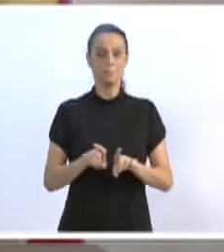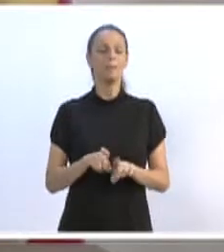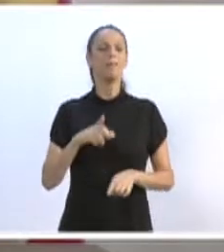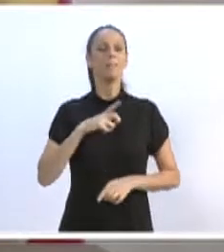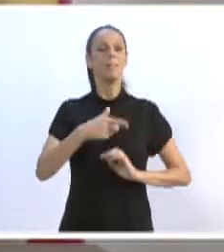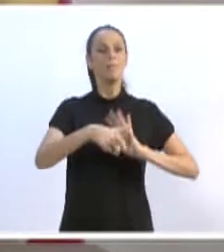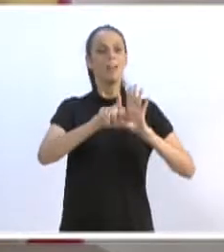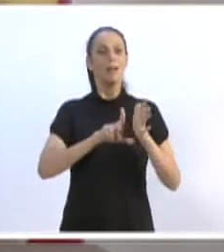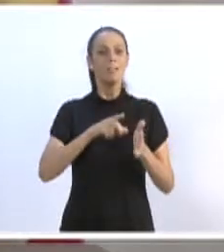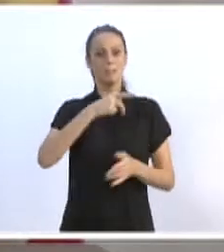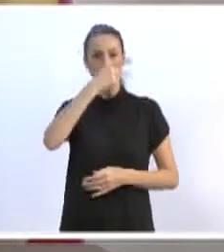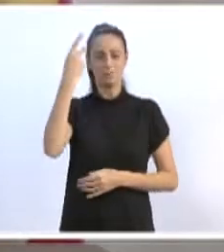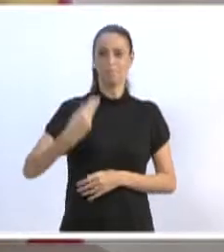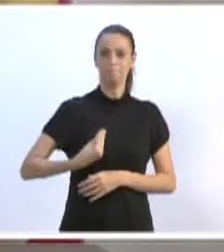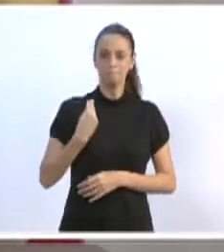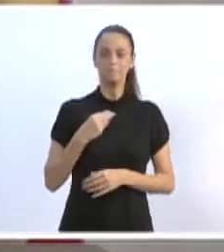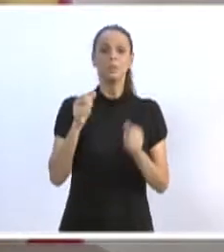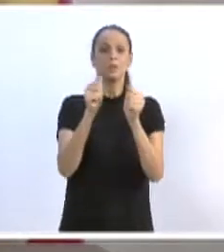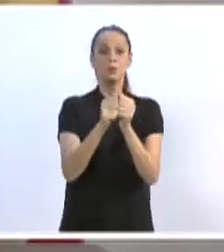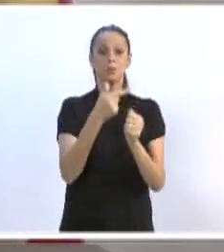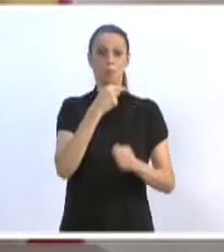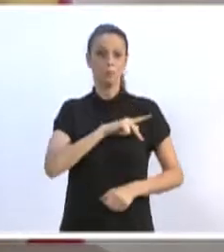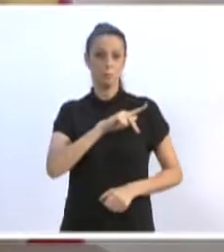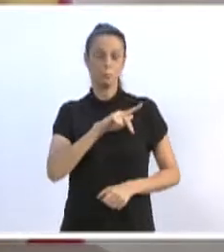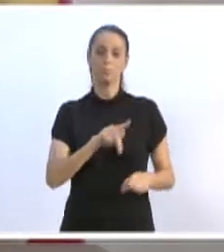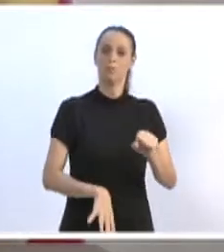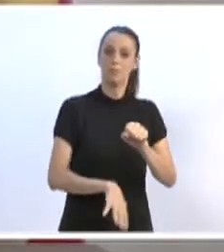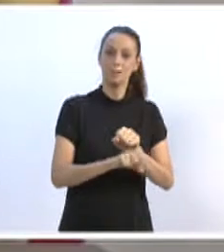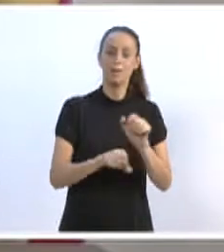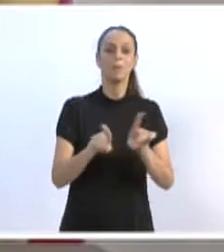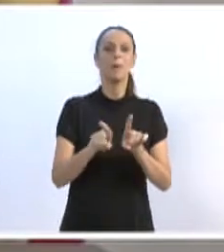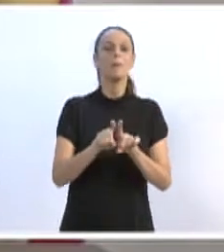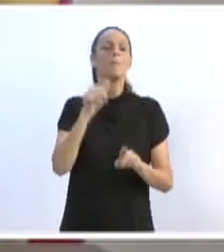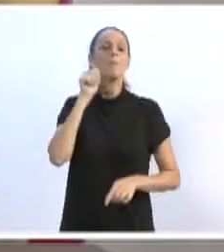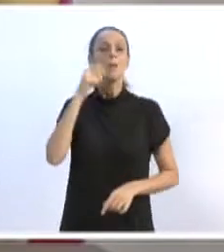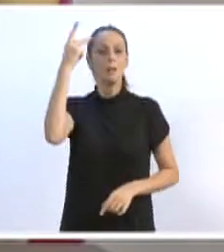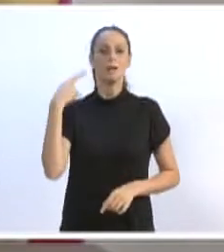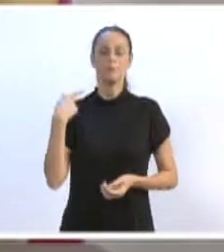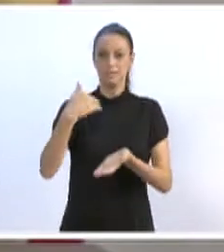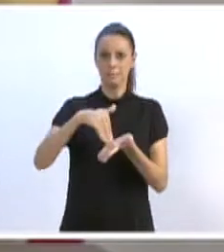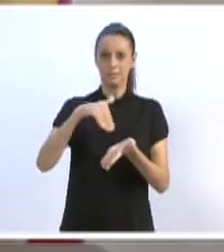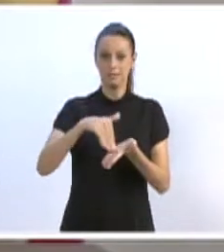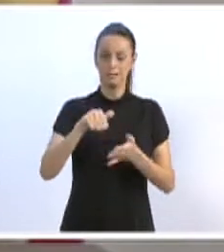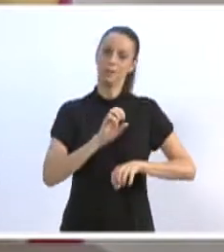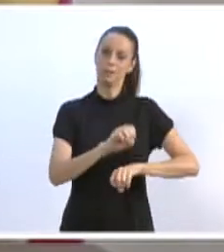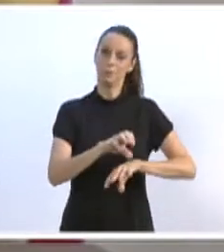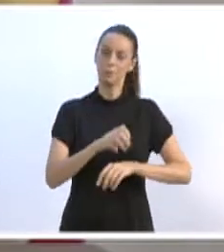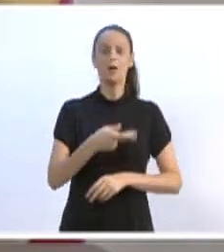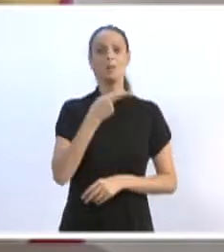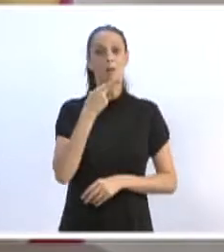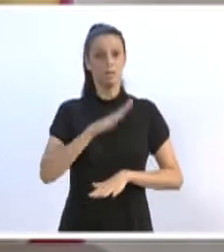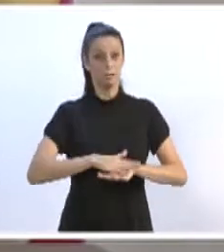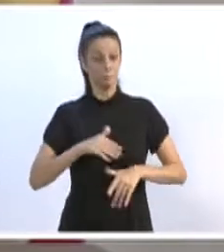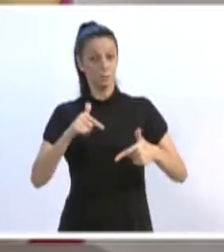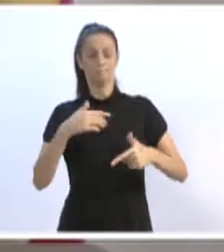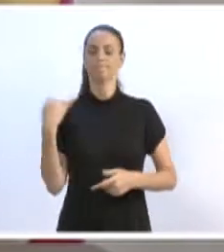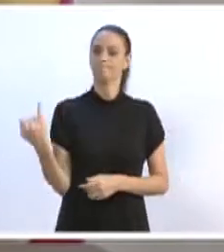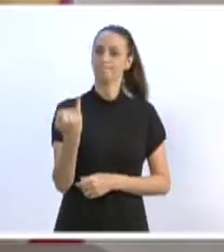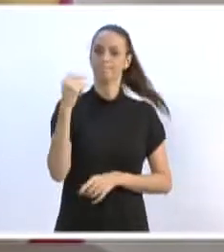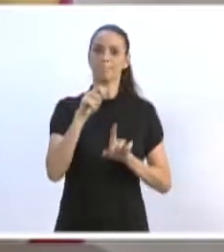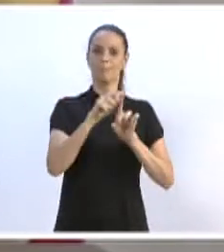Marcelo Althoff, presidente do CETERB, e da Patrícia Liders, secretária de Educação, falando de uma ação importante que é o